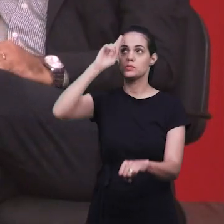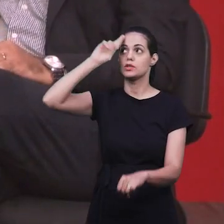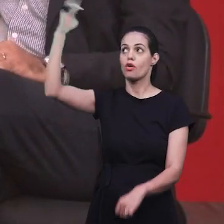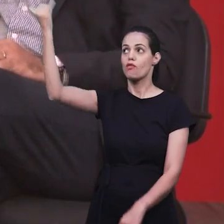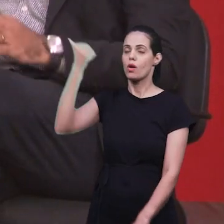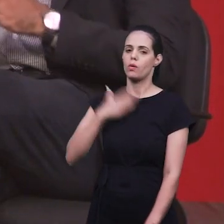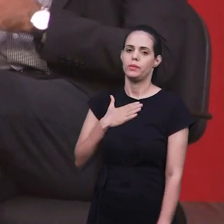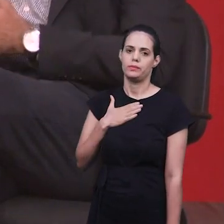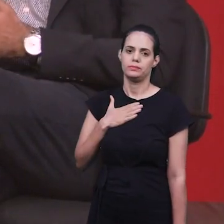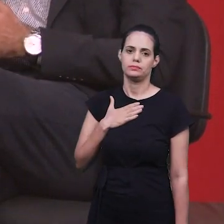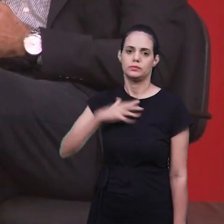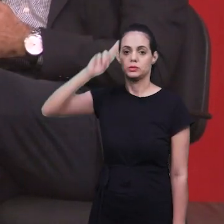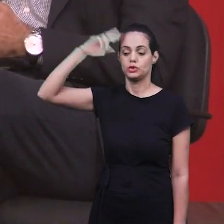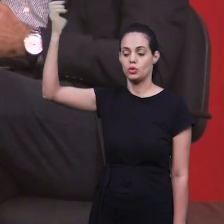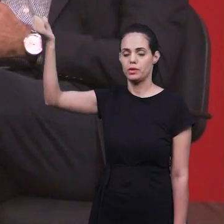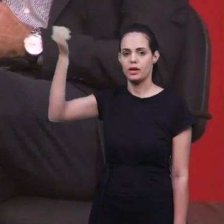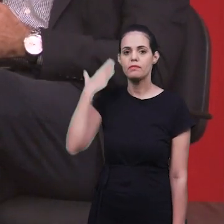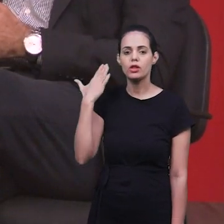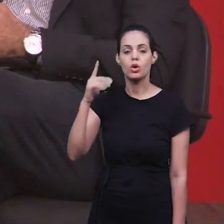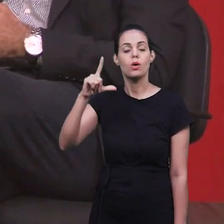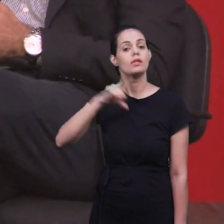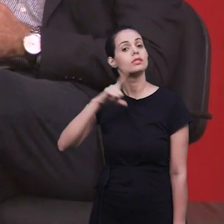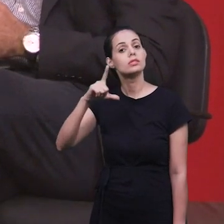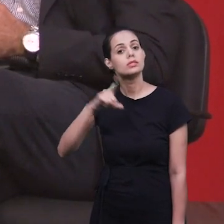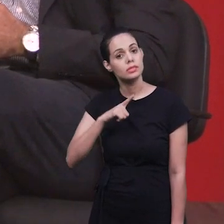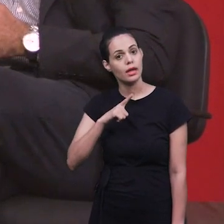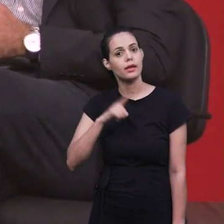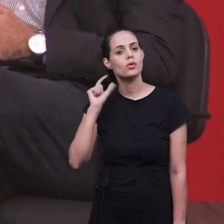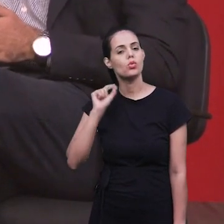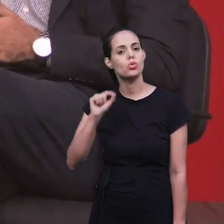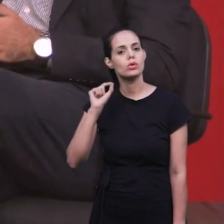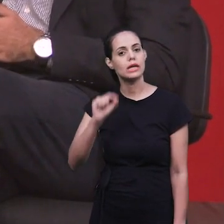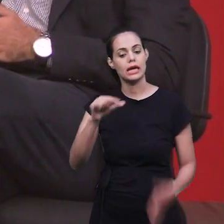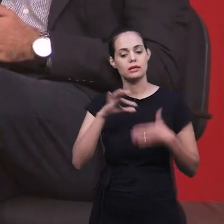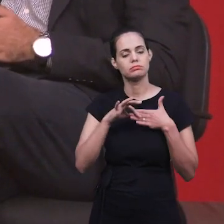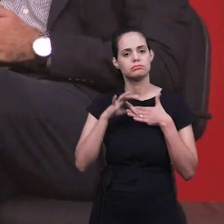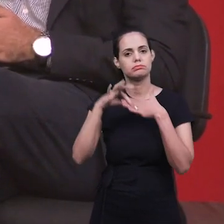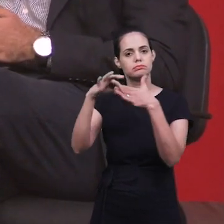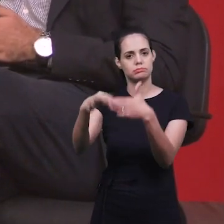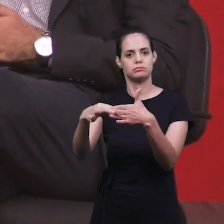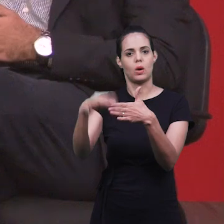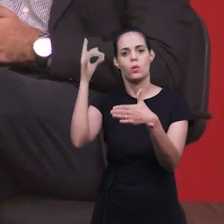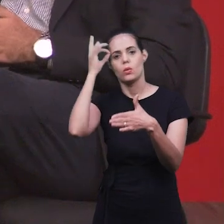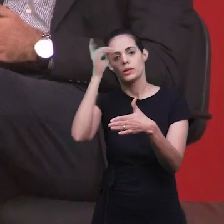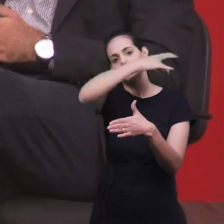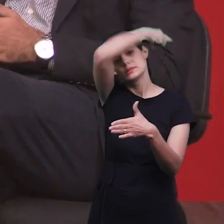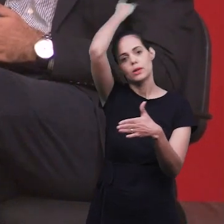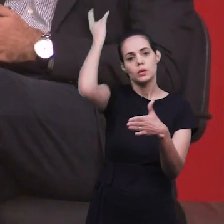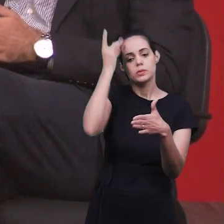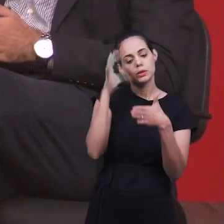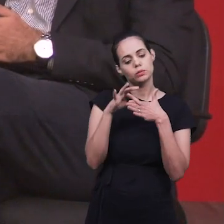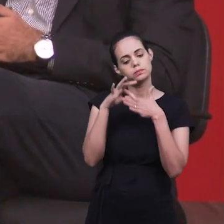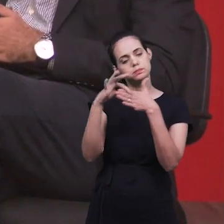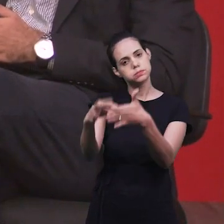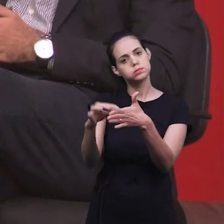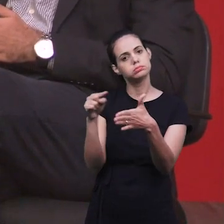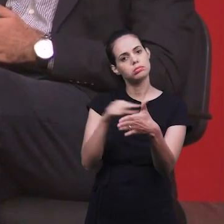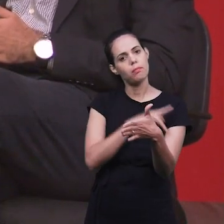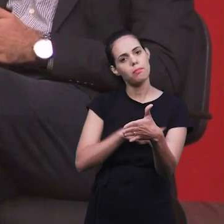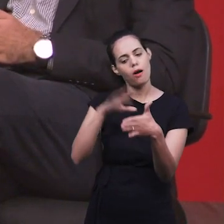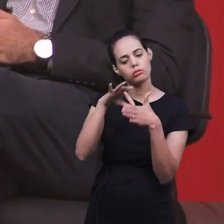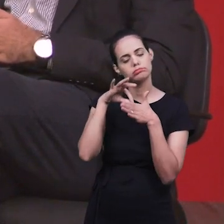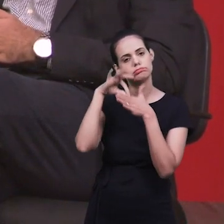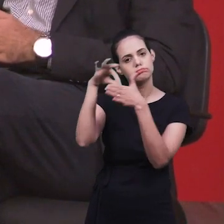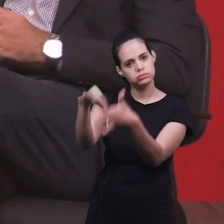revelação. Então, nós estamos vendo aqui a direção do Espírito. Paulo atende, atendeu a um